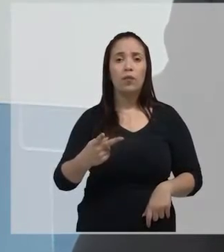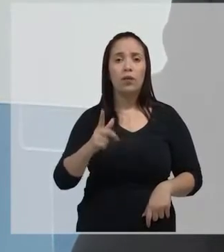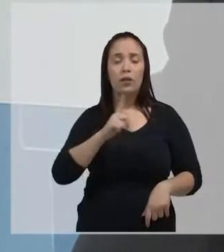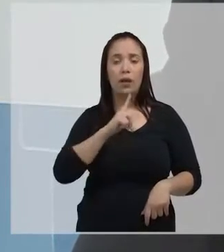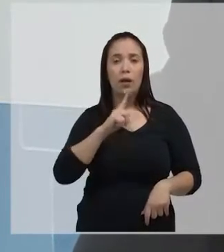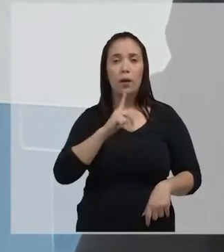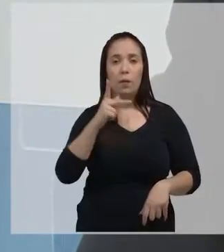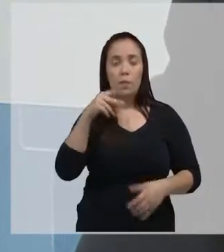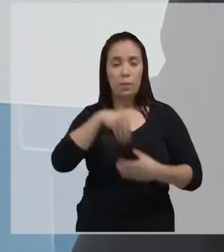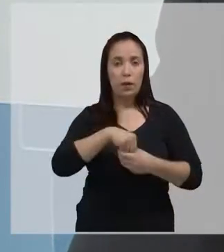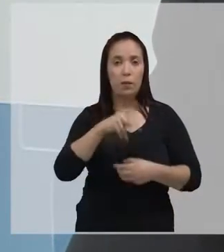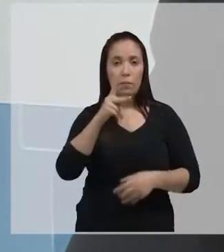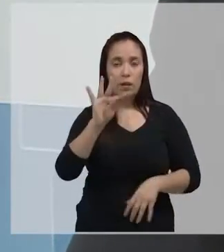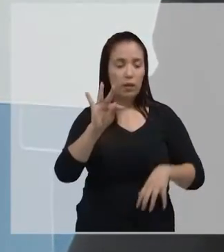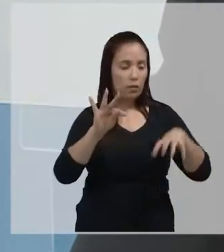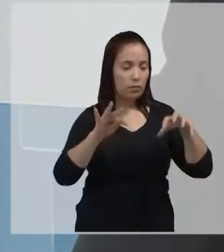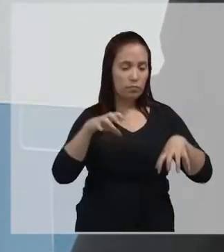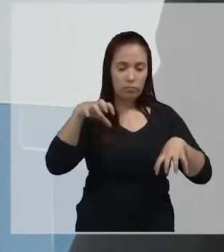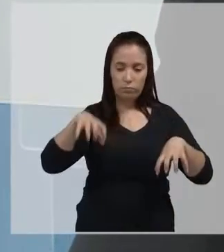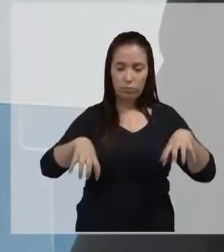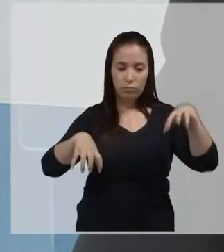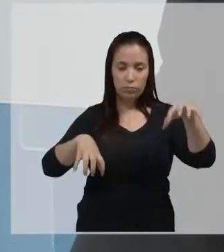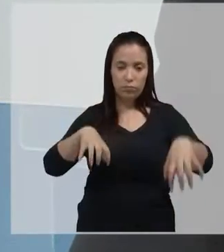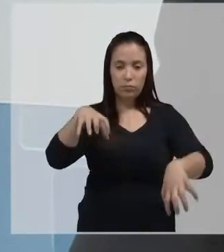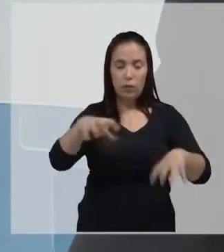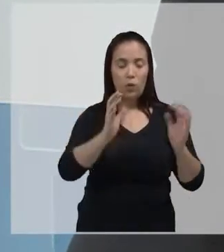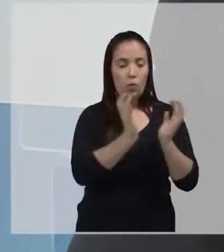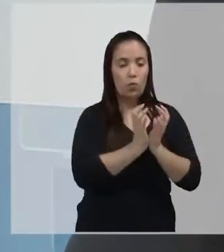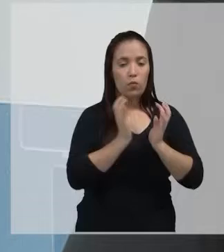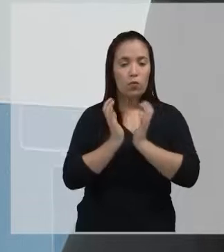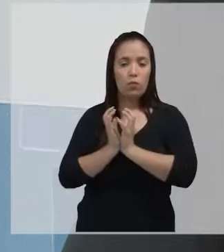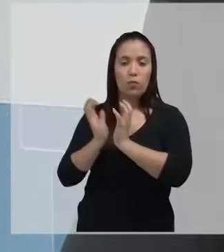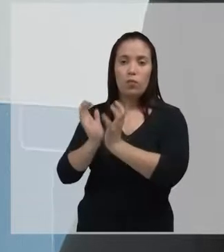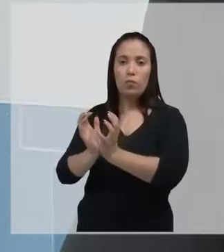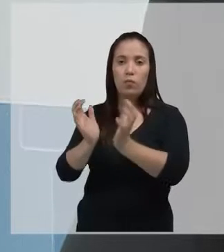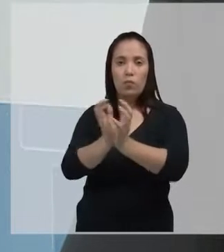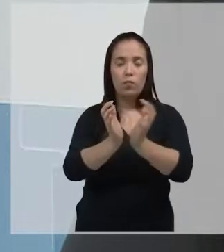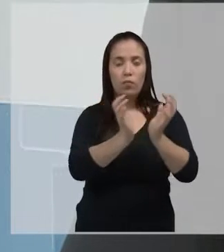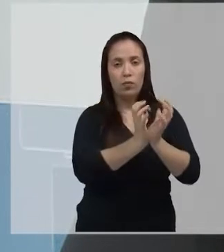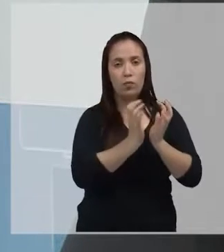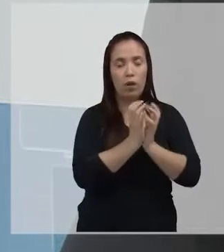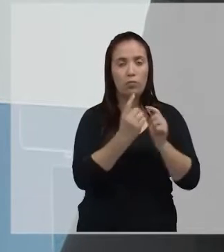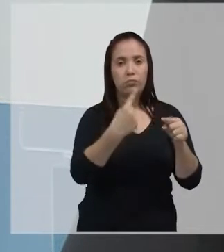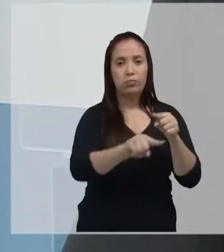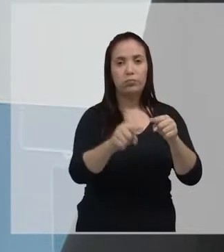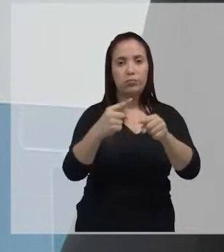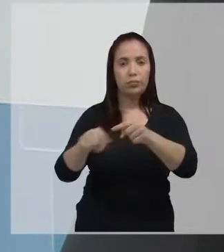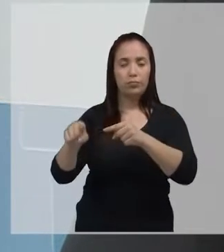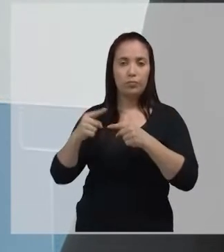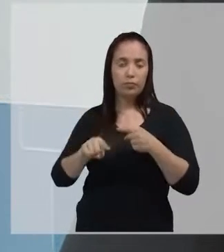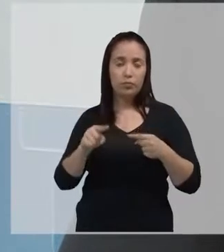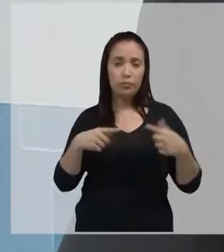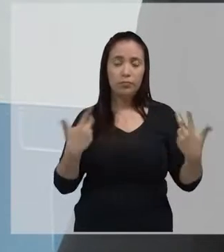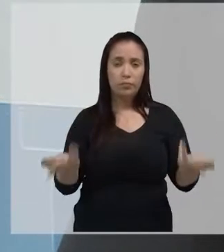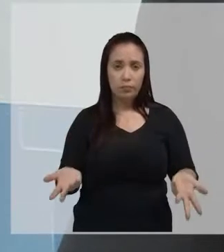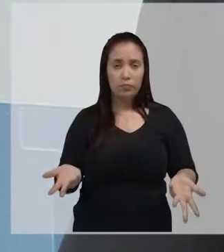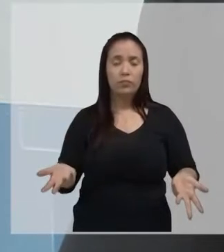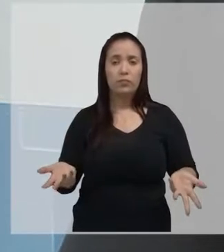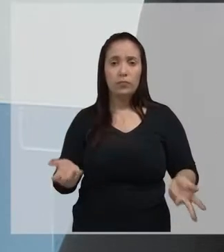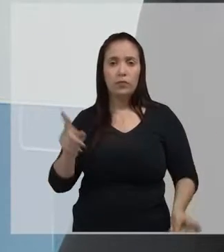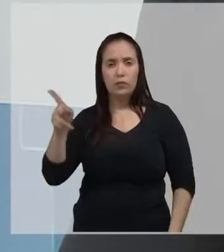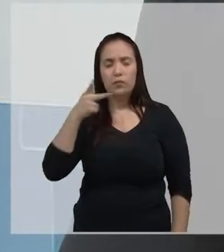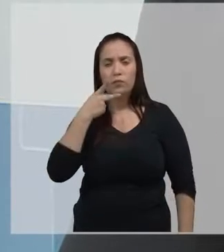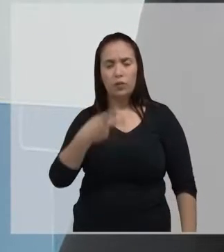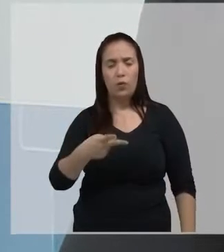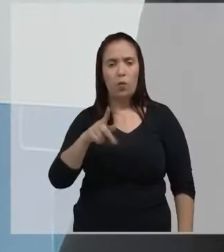alas, né? Ala sei de quê, é um partido de vários partidos. Né? Então, eu estou querendo dizer o seguinte, eles dizem que o